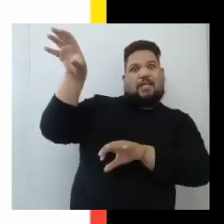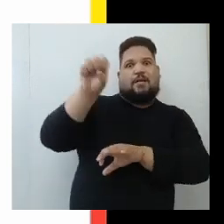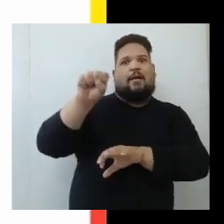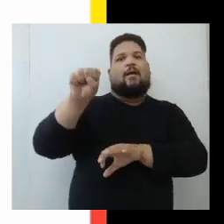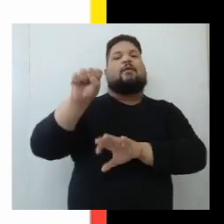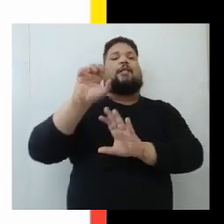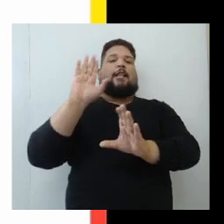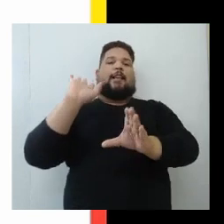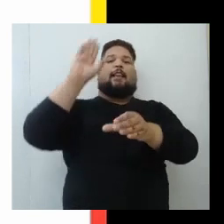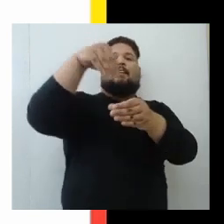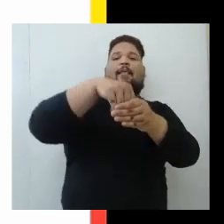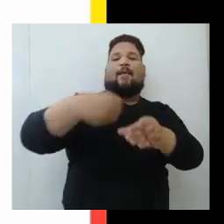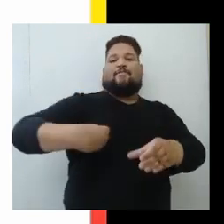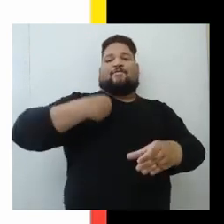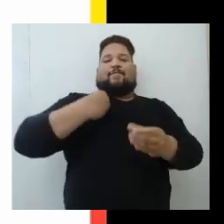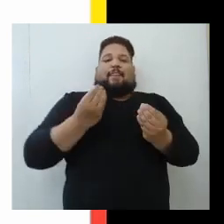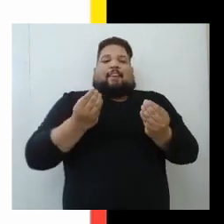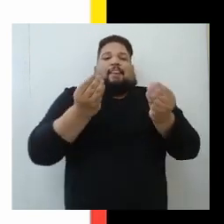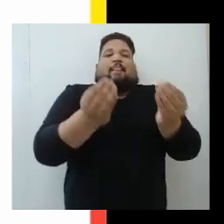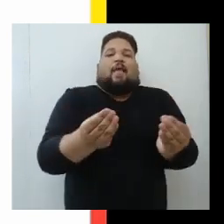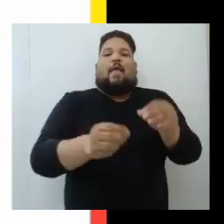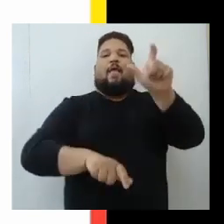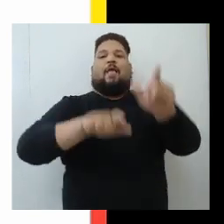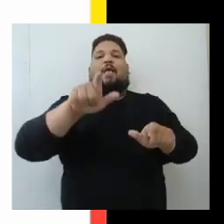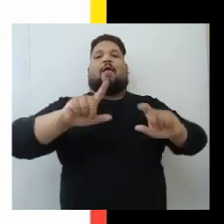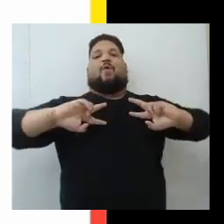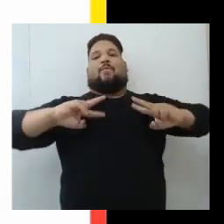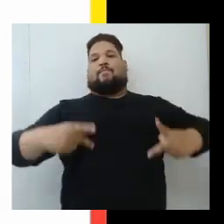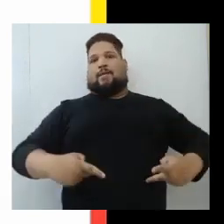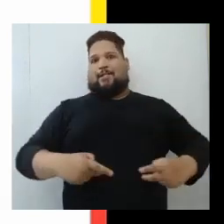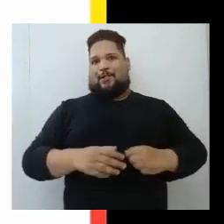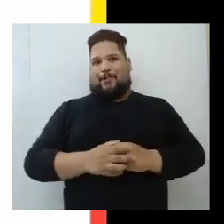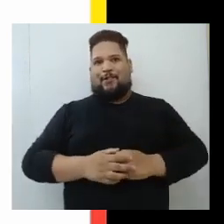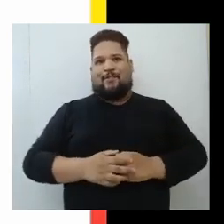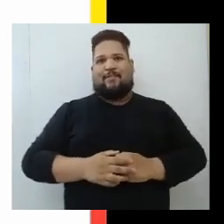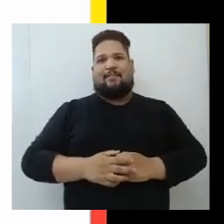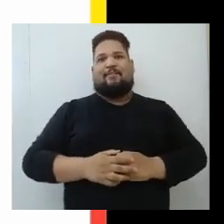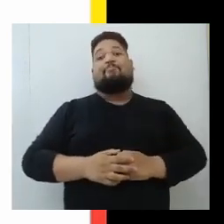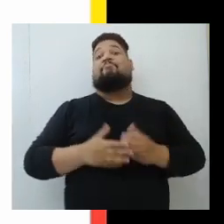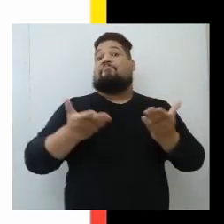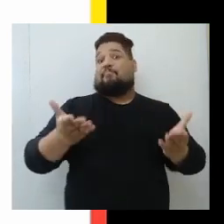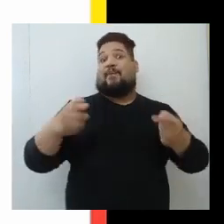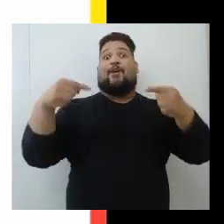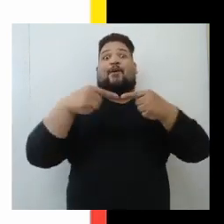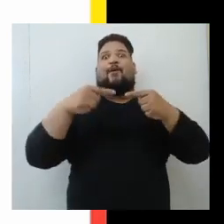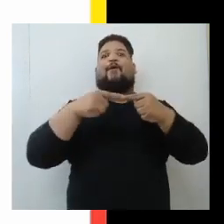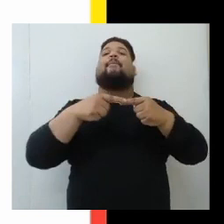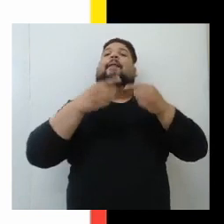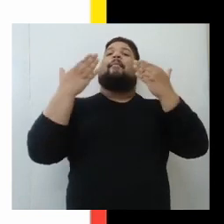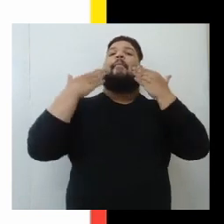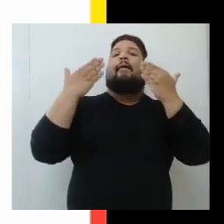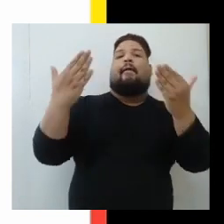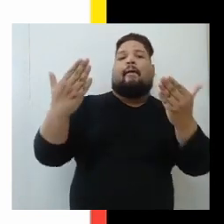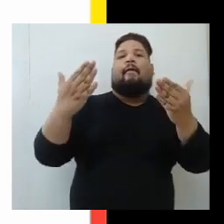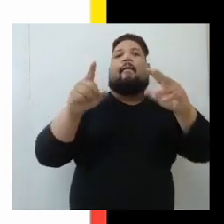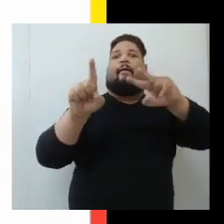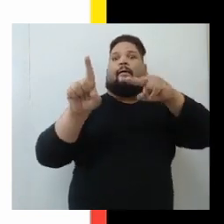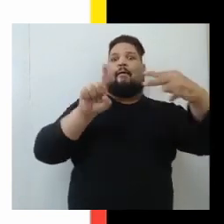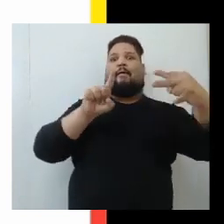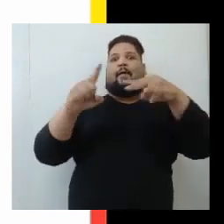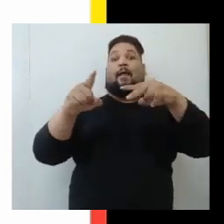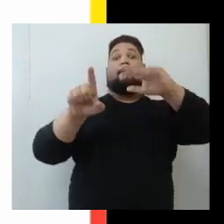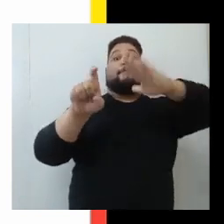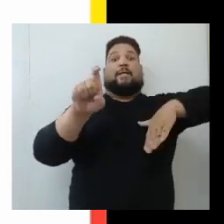de vida para o ser humano. Tá? Então, nós temos essa visão mitológica sendo uma das